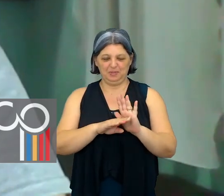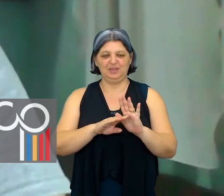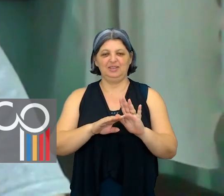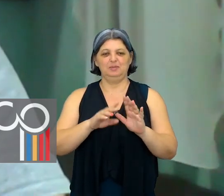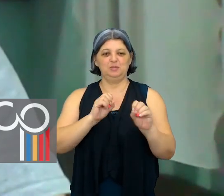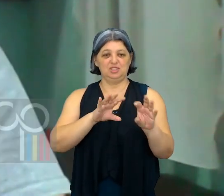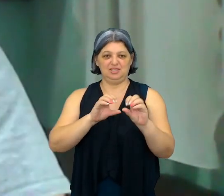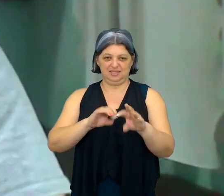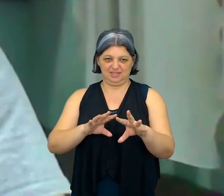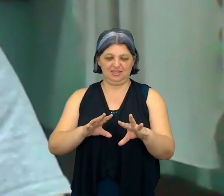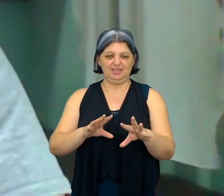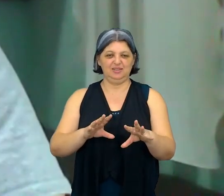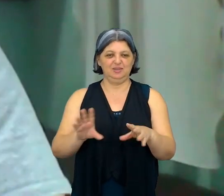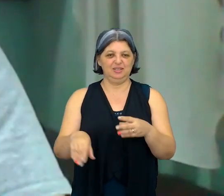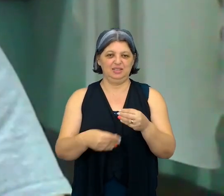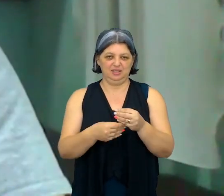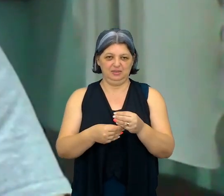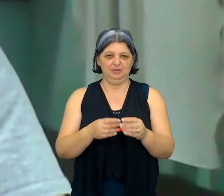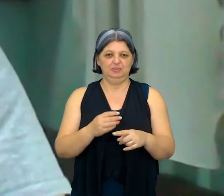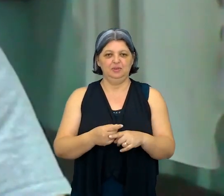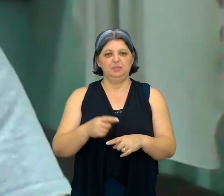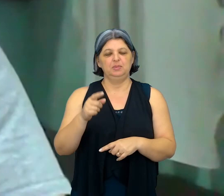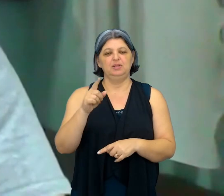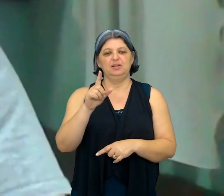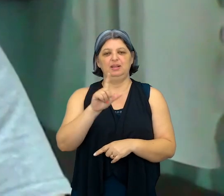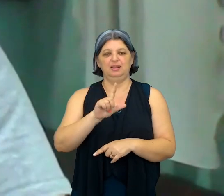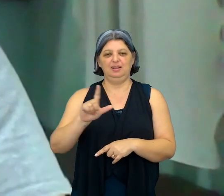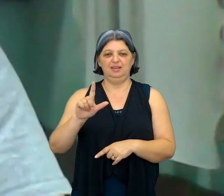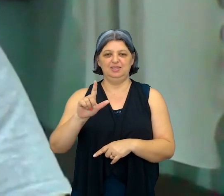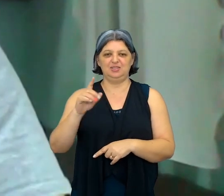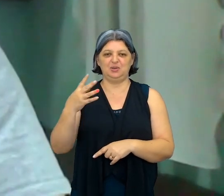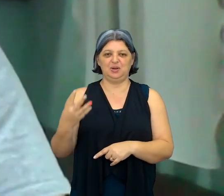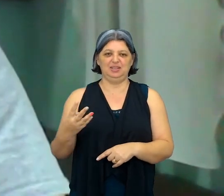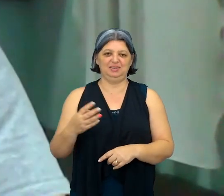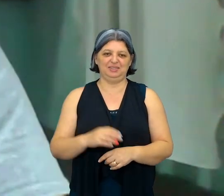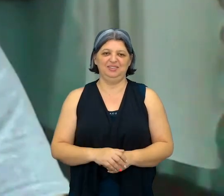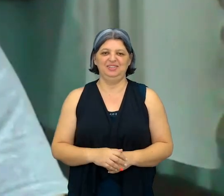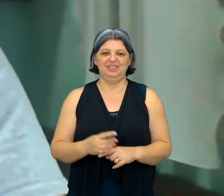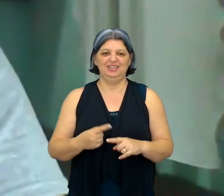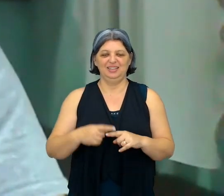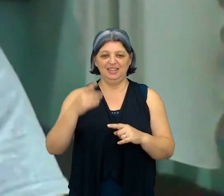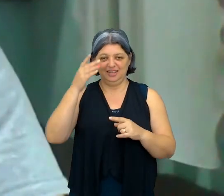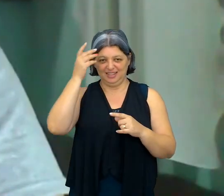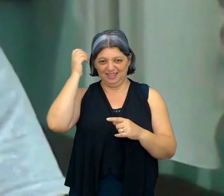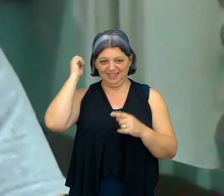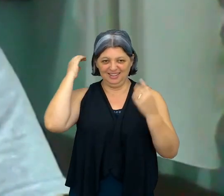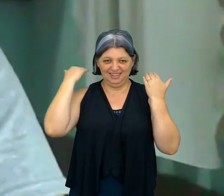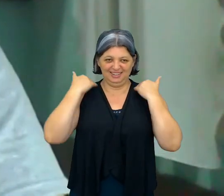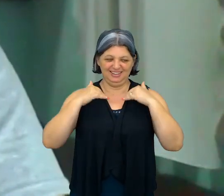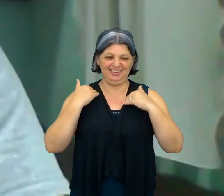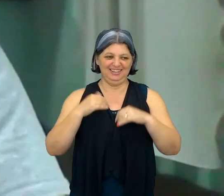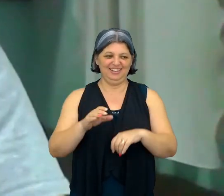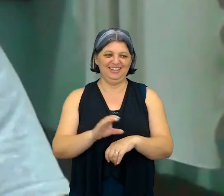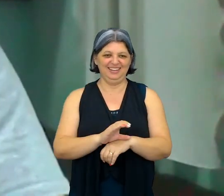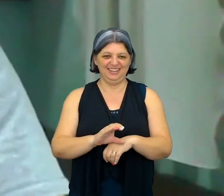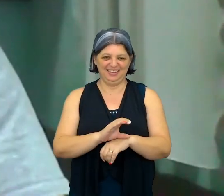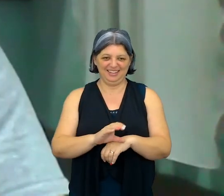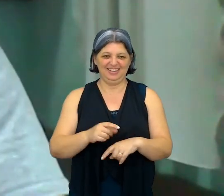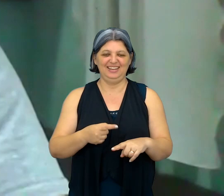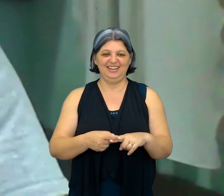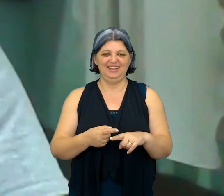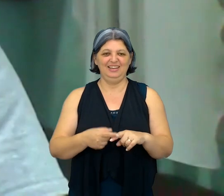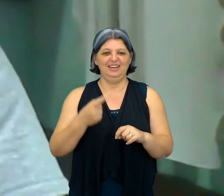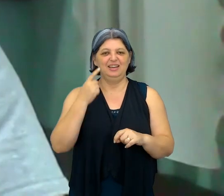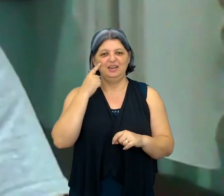e estou subsidiada a Leste 4. Sou uma mulher branca, de cabelos castanhos e olhos castanhos, estou